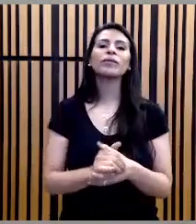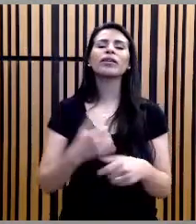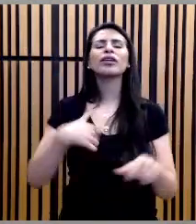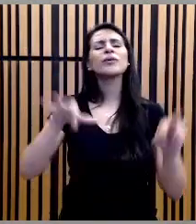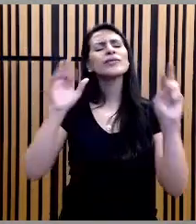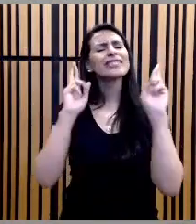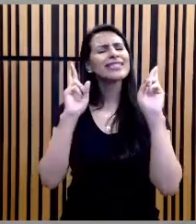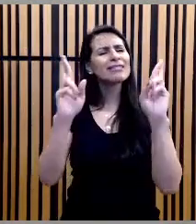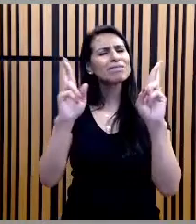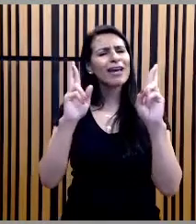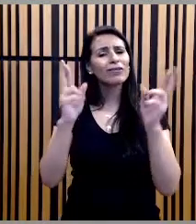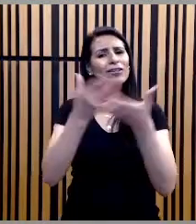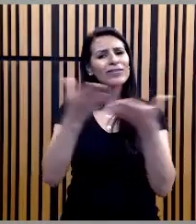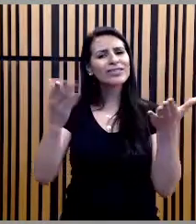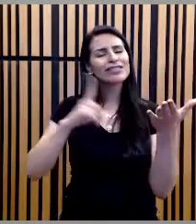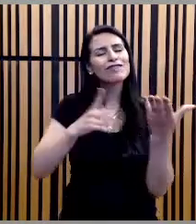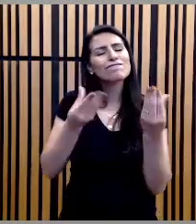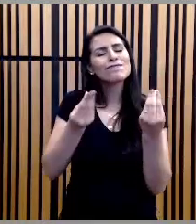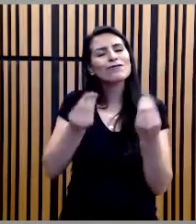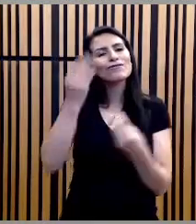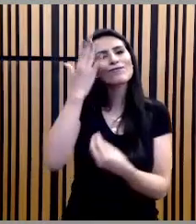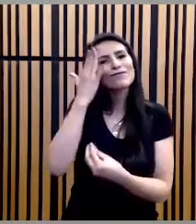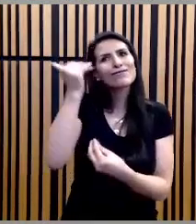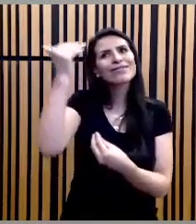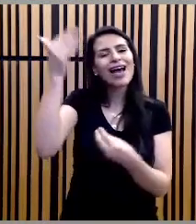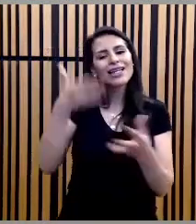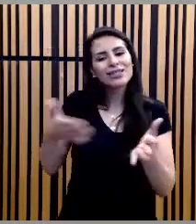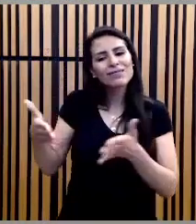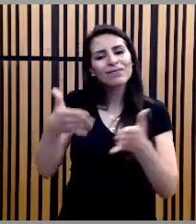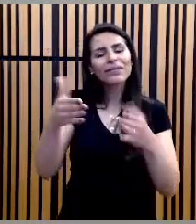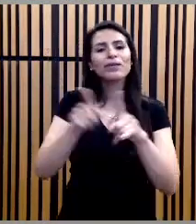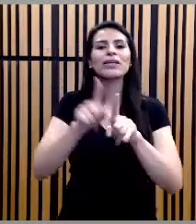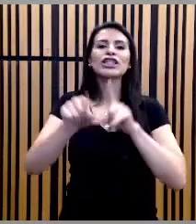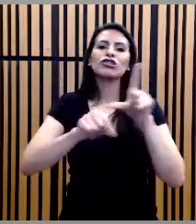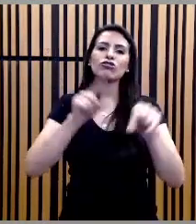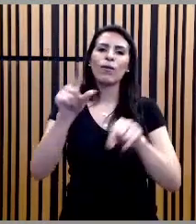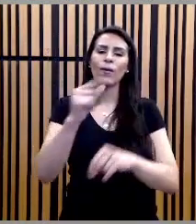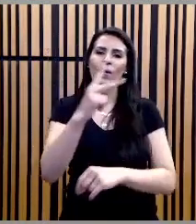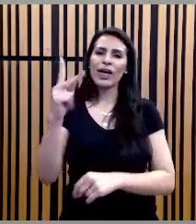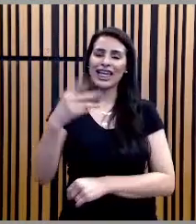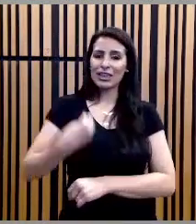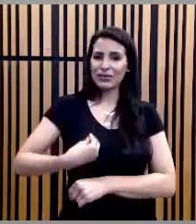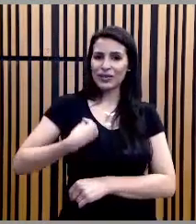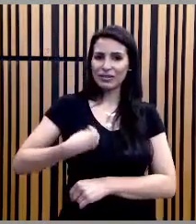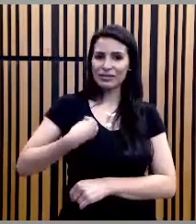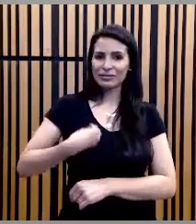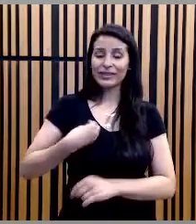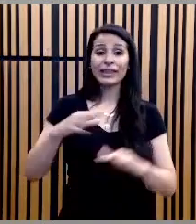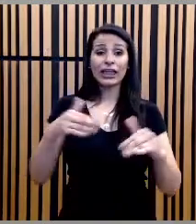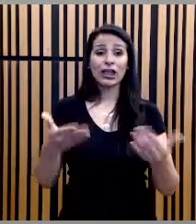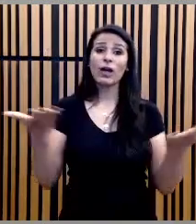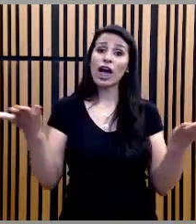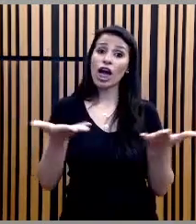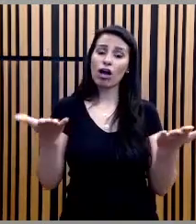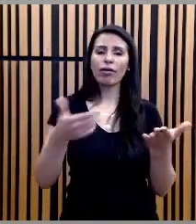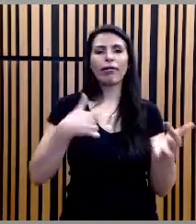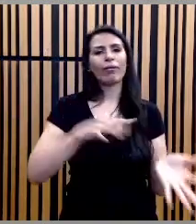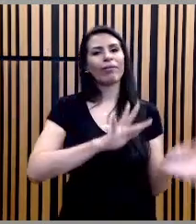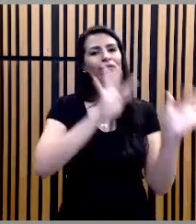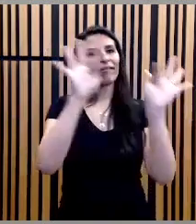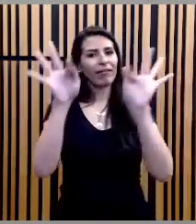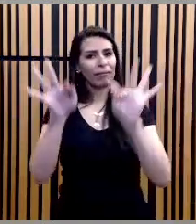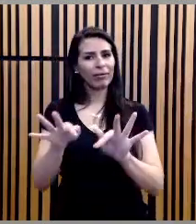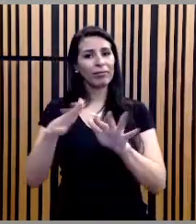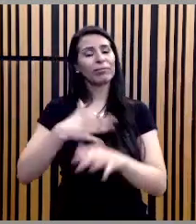espero aí muito, muito sucesso aí na carreira de vocês, nas escolhas de vida. E dessa forma, então, eu vou encerrando aqui,